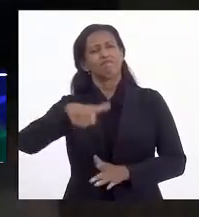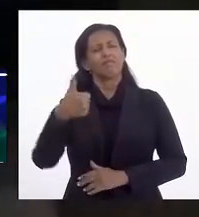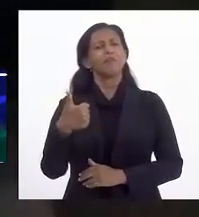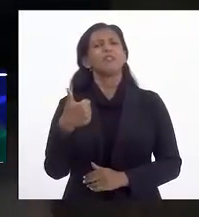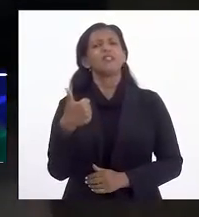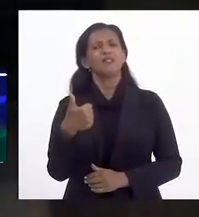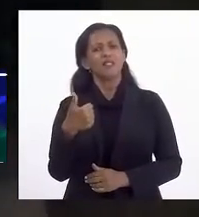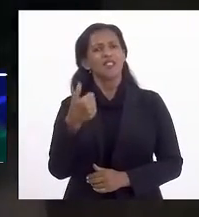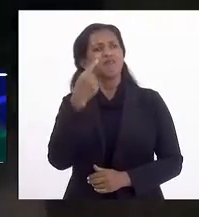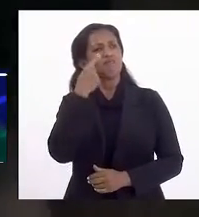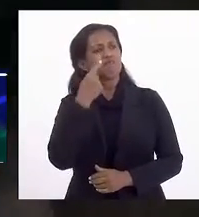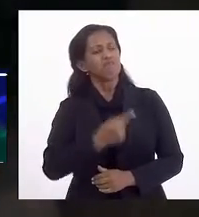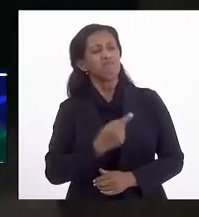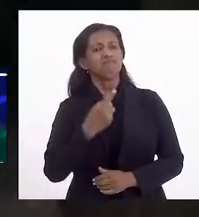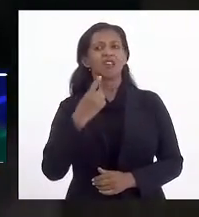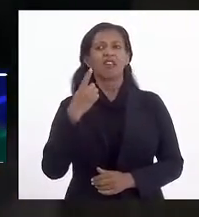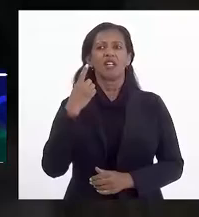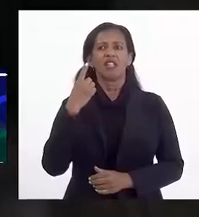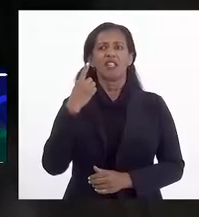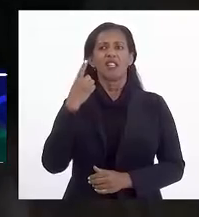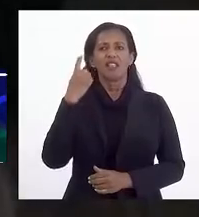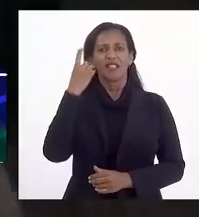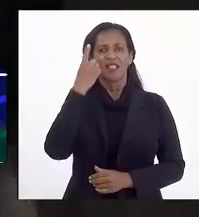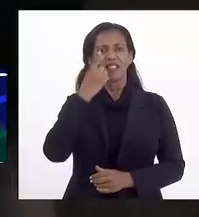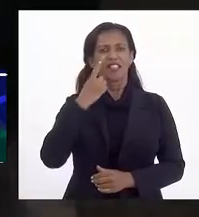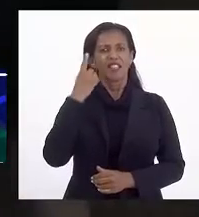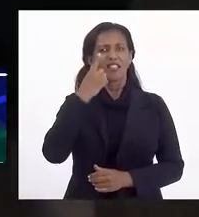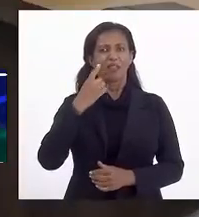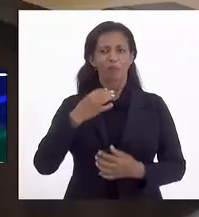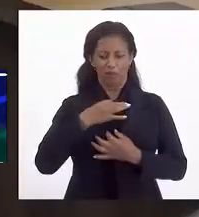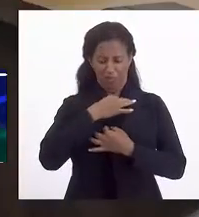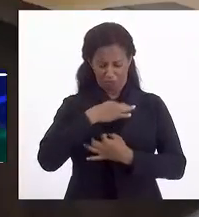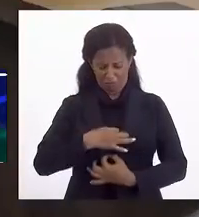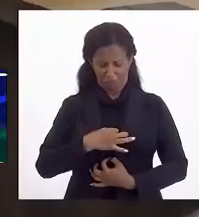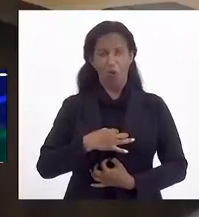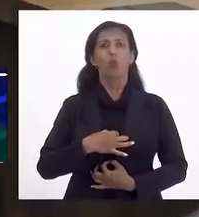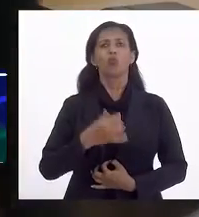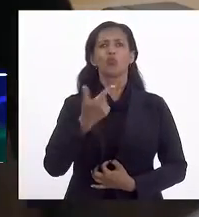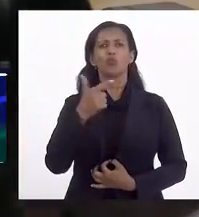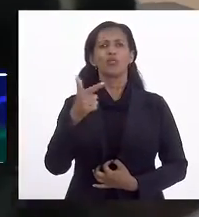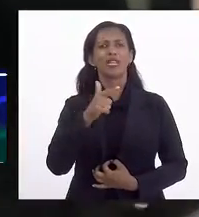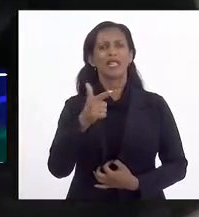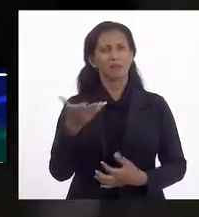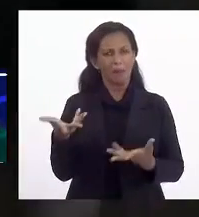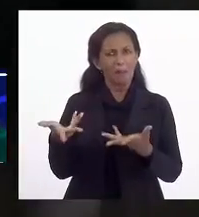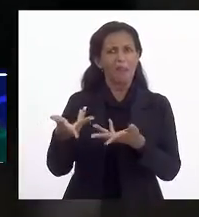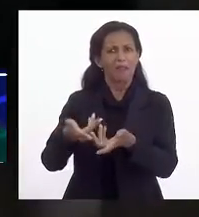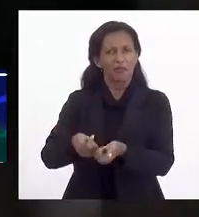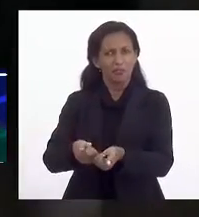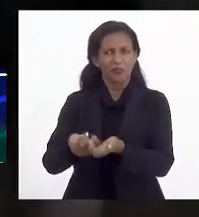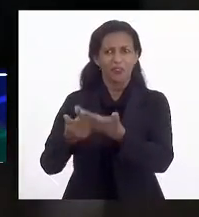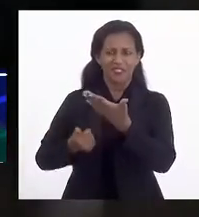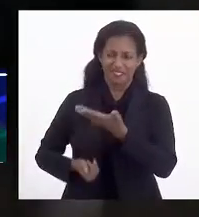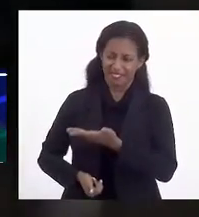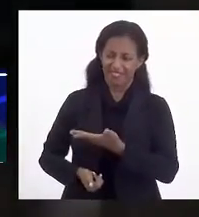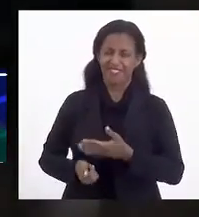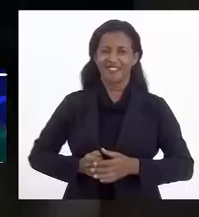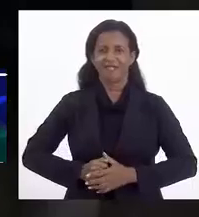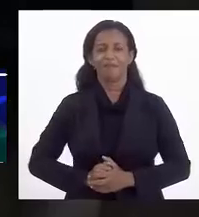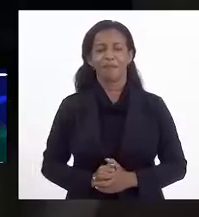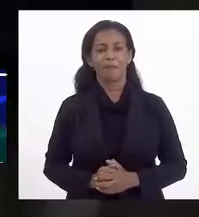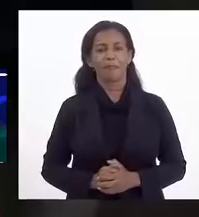deputado Malafaia elegantérrimo sem gravata. Primeira vez. Obrigado. Mas eu quero dizer que